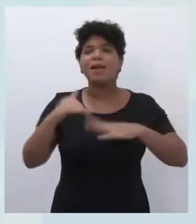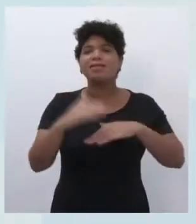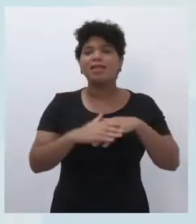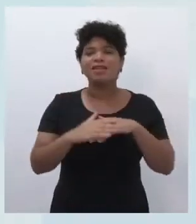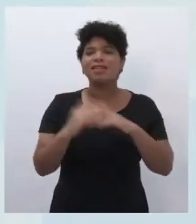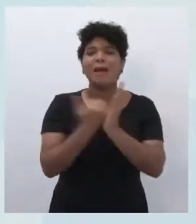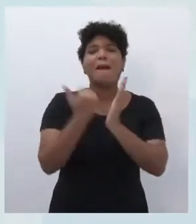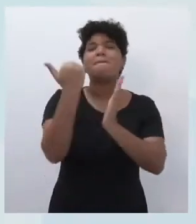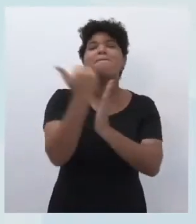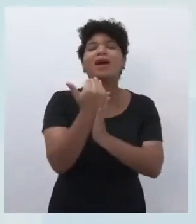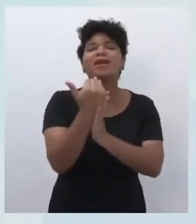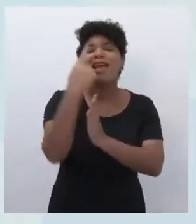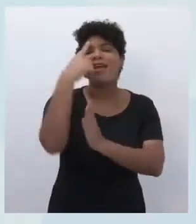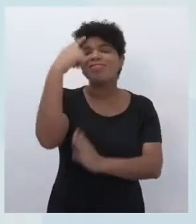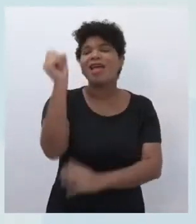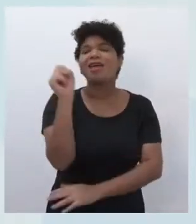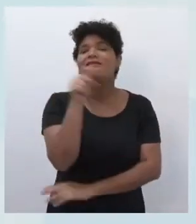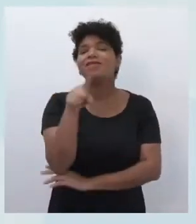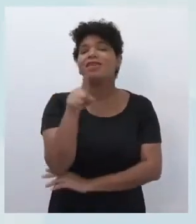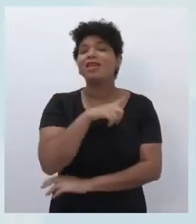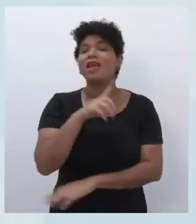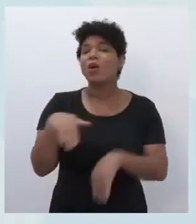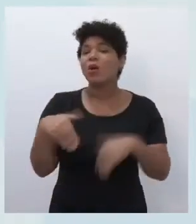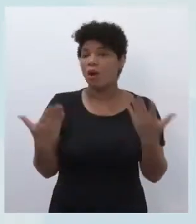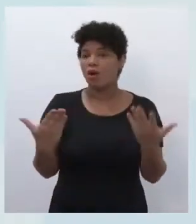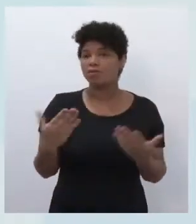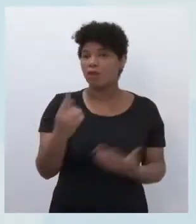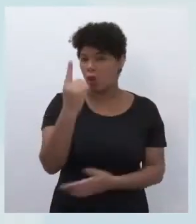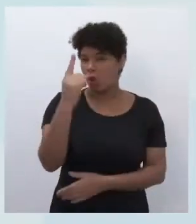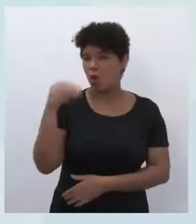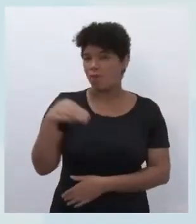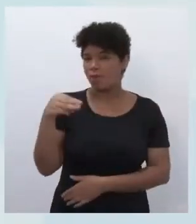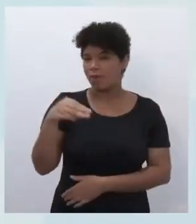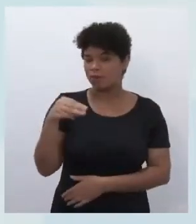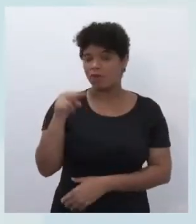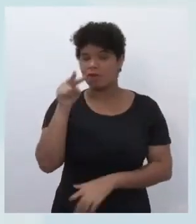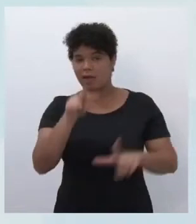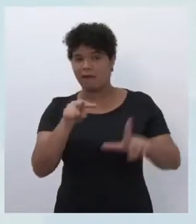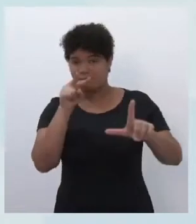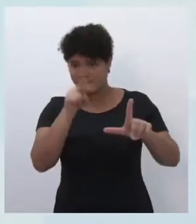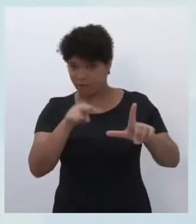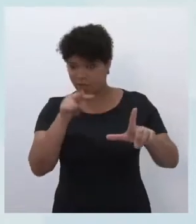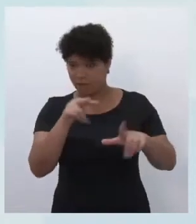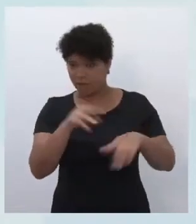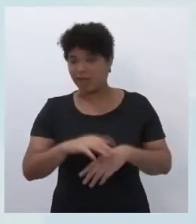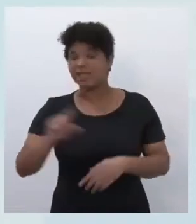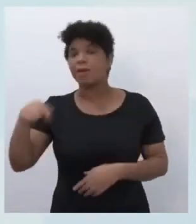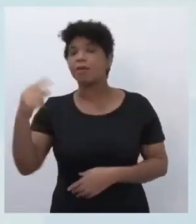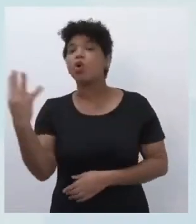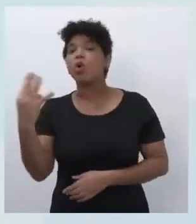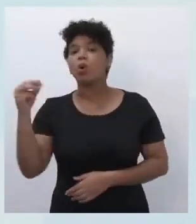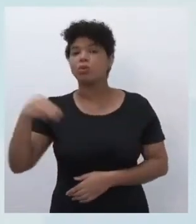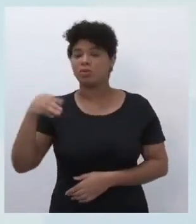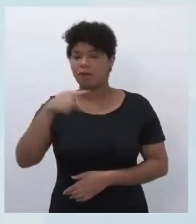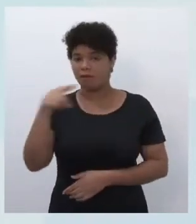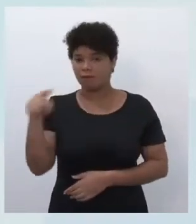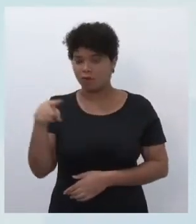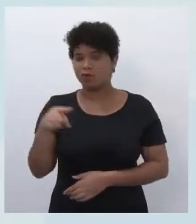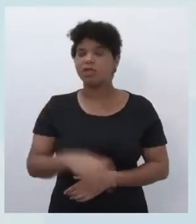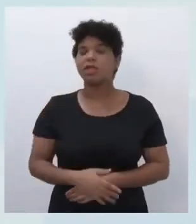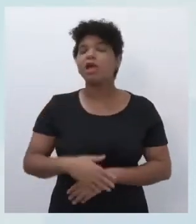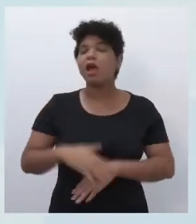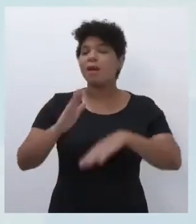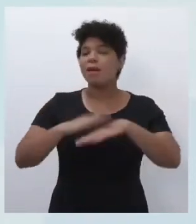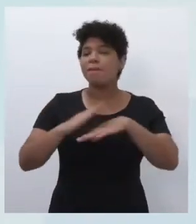quinto ano. Para isso, vocês terão 1 minuto para observar a imagem e, em seguida, 4 minutos para compartilhar uma